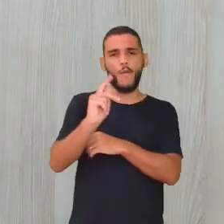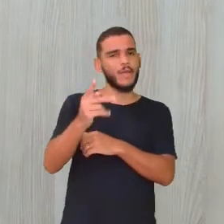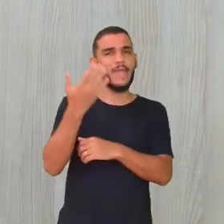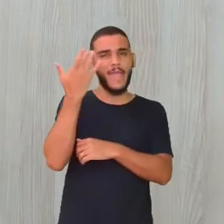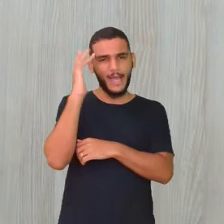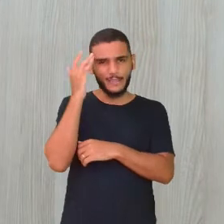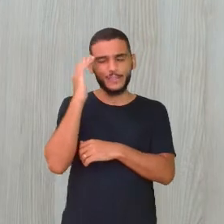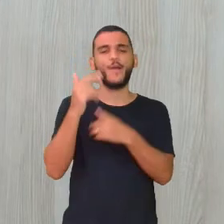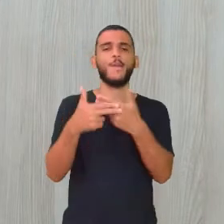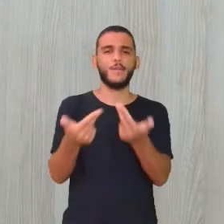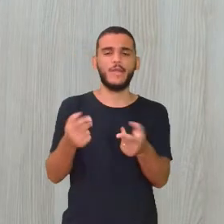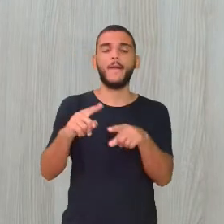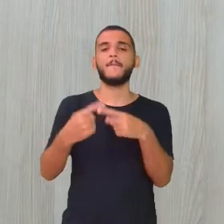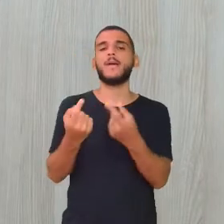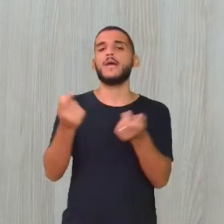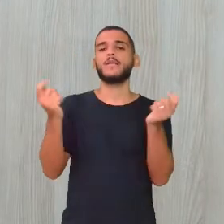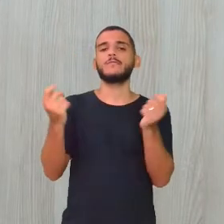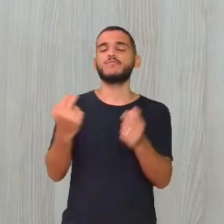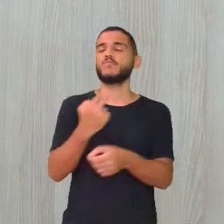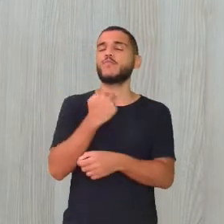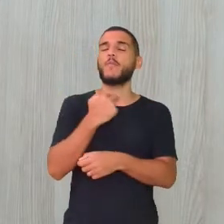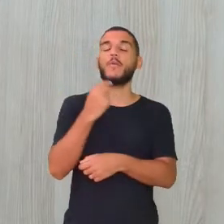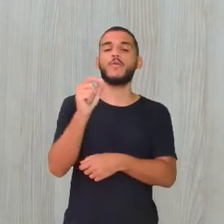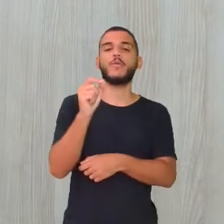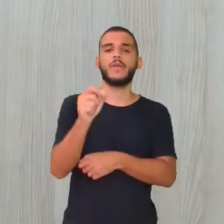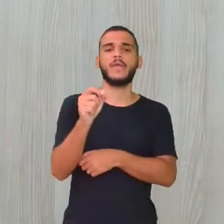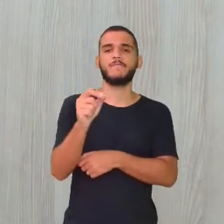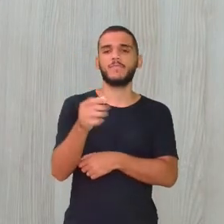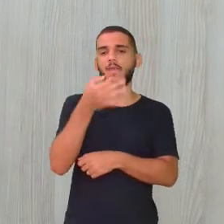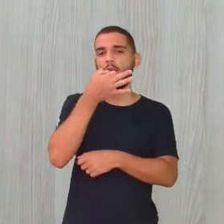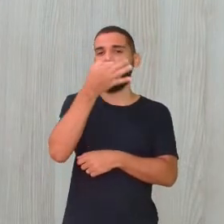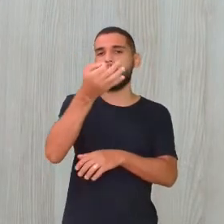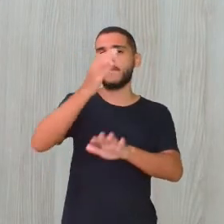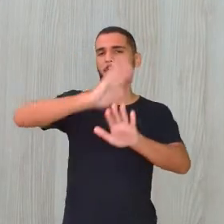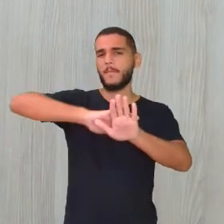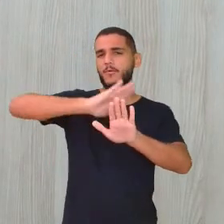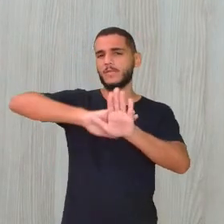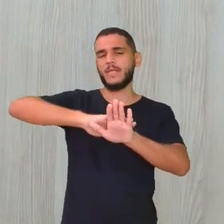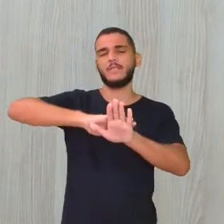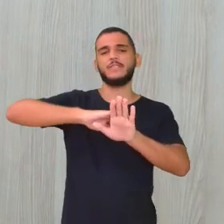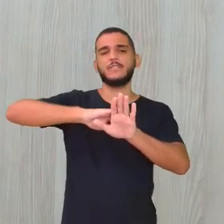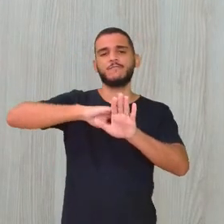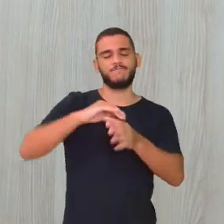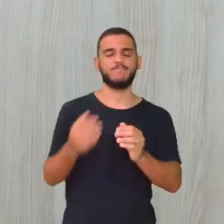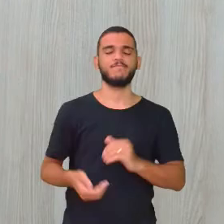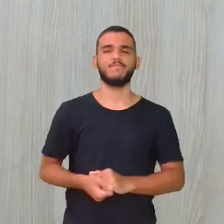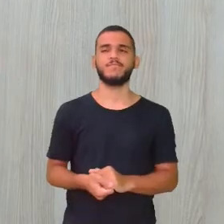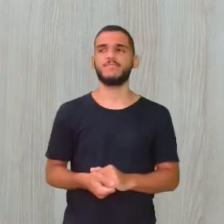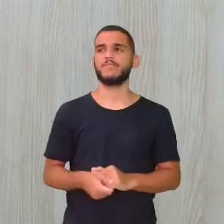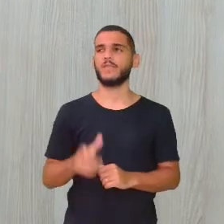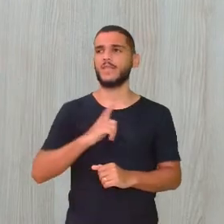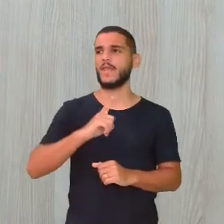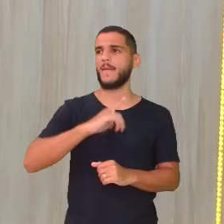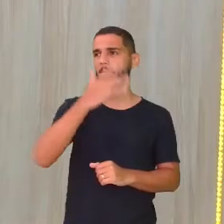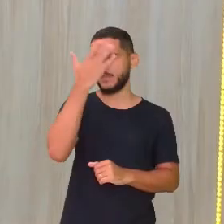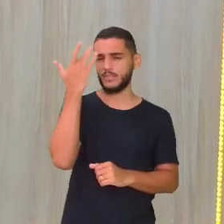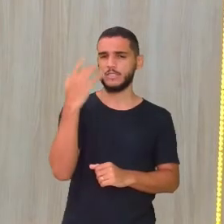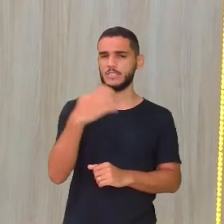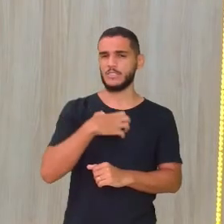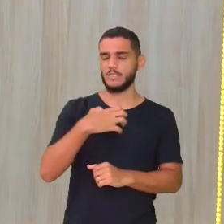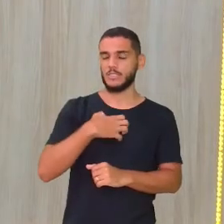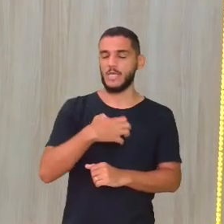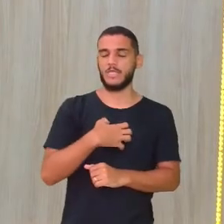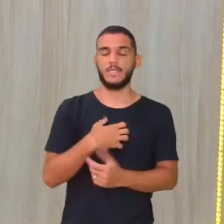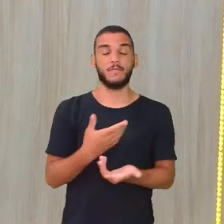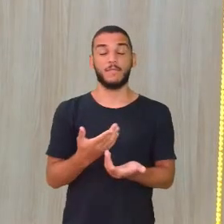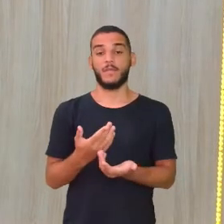alguma coisa. A gente só não pode dar um peso de argumento e fato a uma opinião. Não é isso, professora? Tem gente que sente no corpo, né, professora? Ai, meu joelho